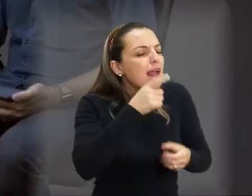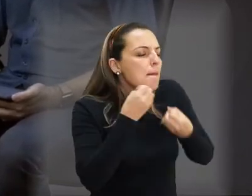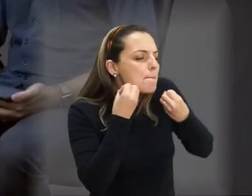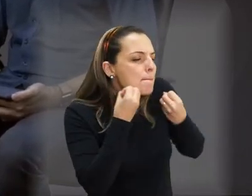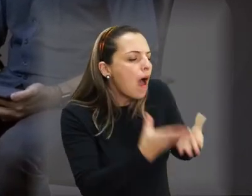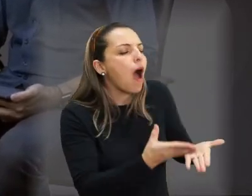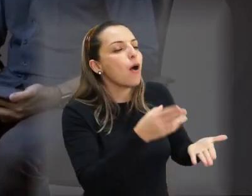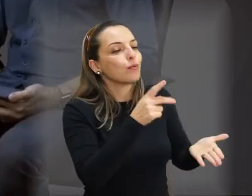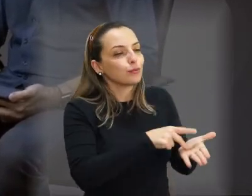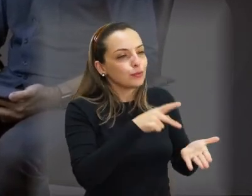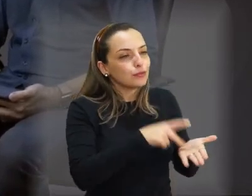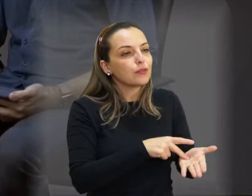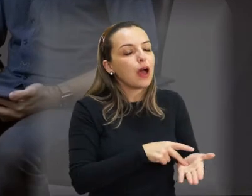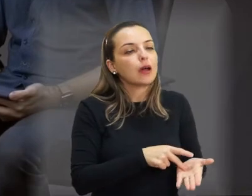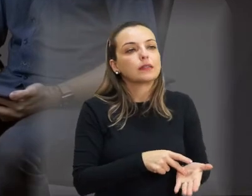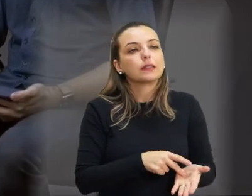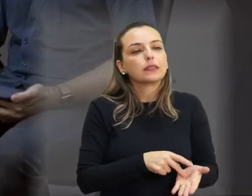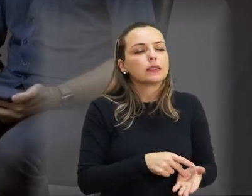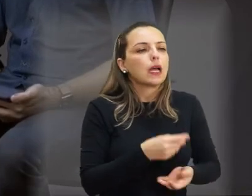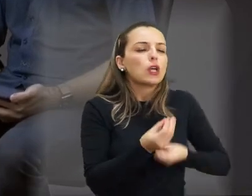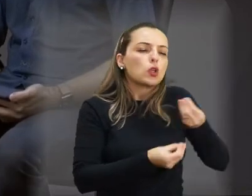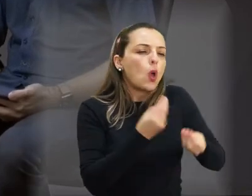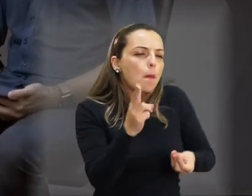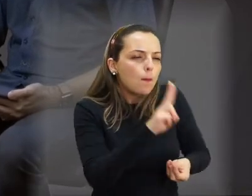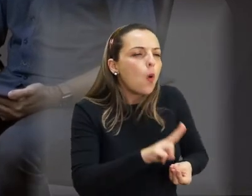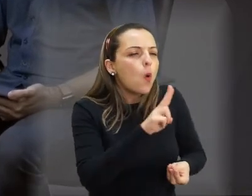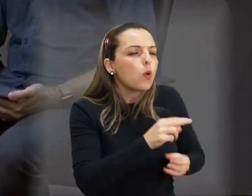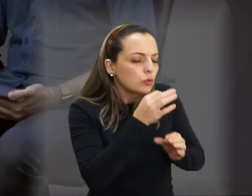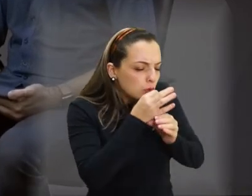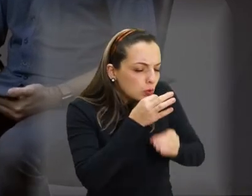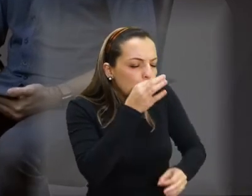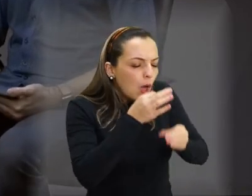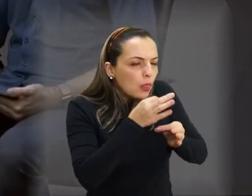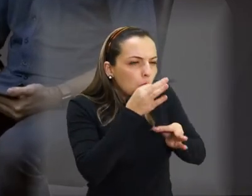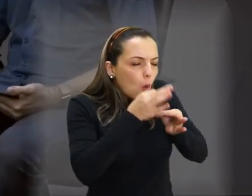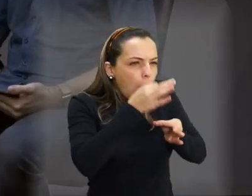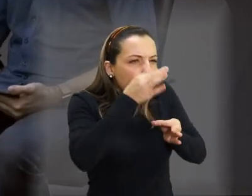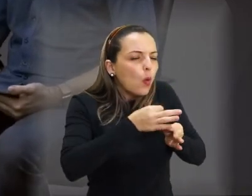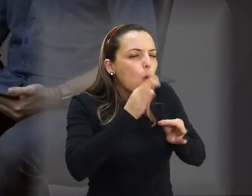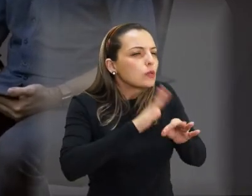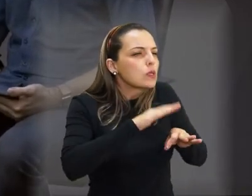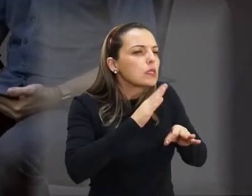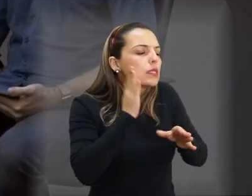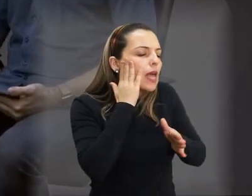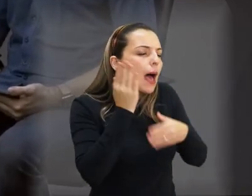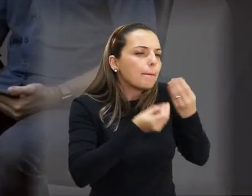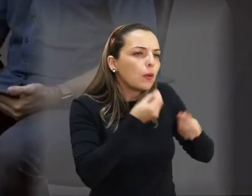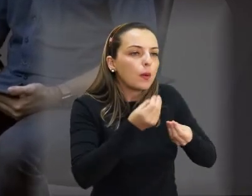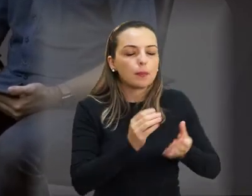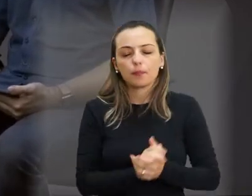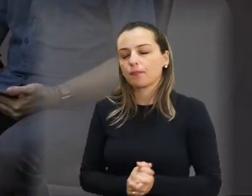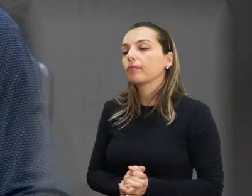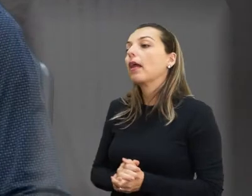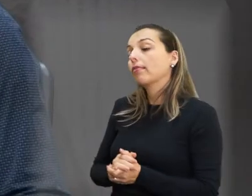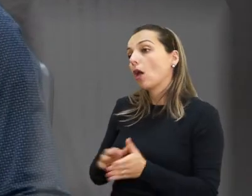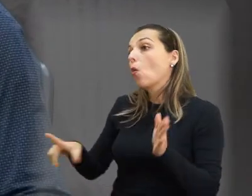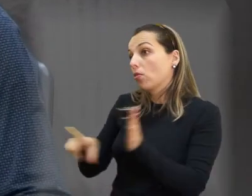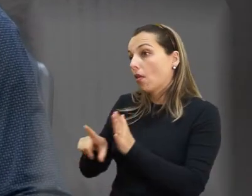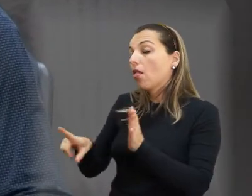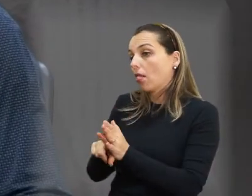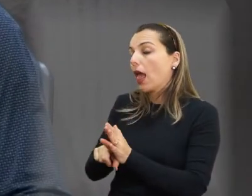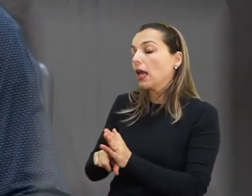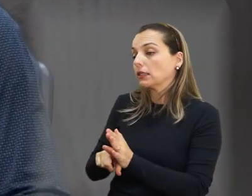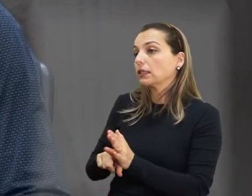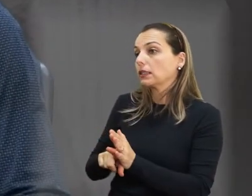bem-vindas. Bem-vindas E os canudos, sempre. vereador, como é que está o uso deles Então, na os cidade? canudos, assim, o governador João Dória sancionou mesmo a lei para o estado